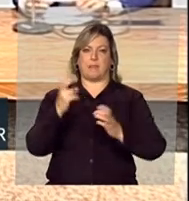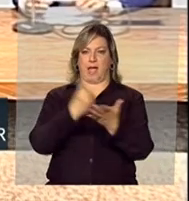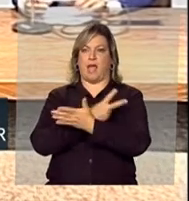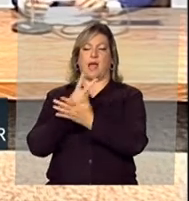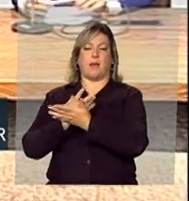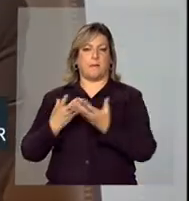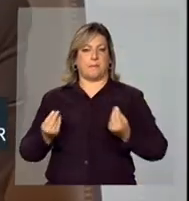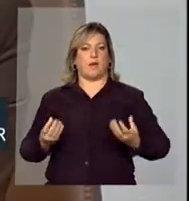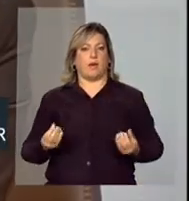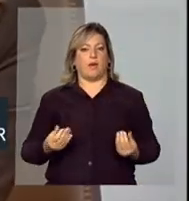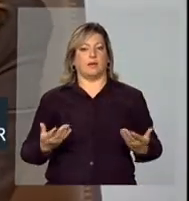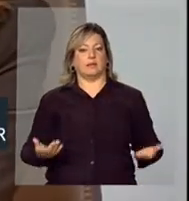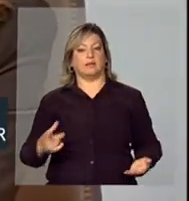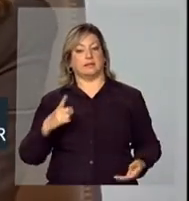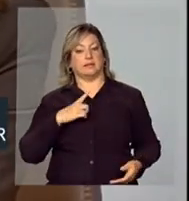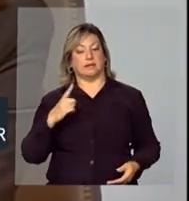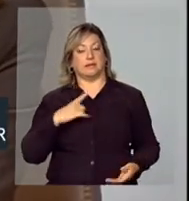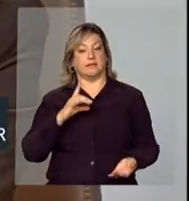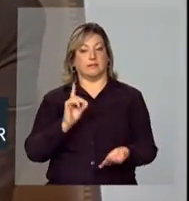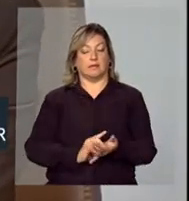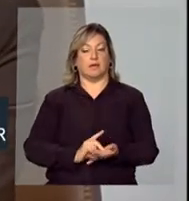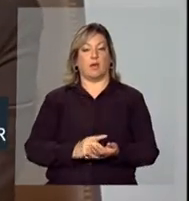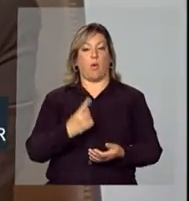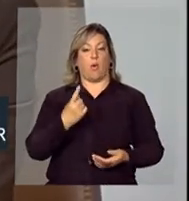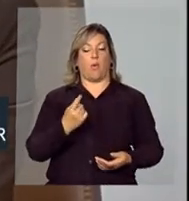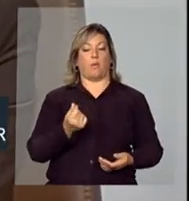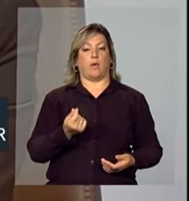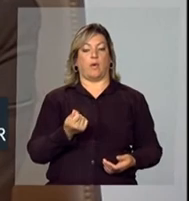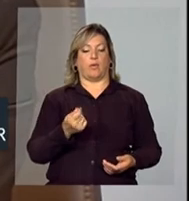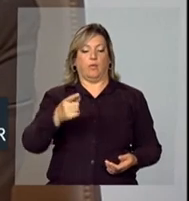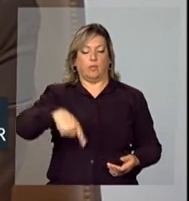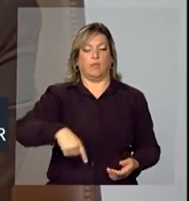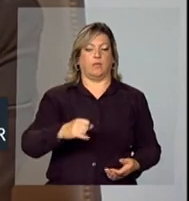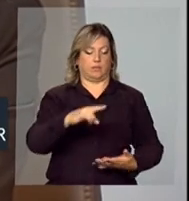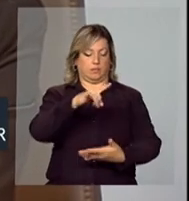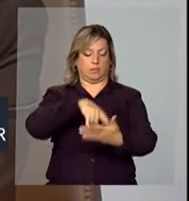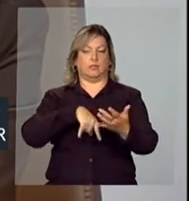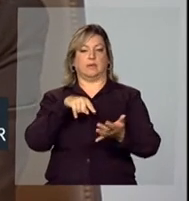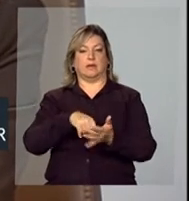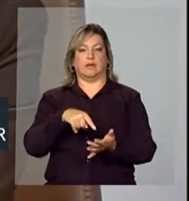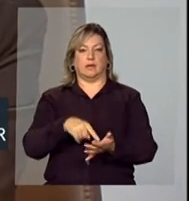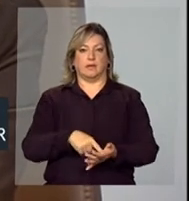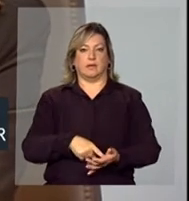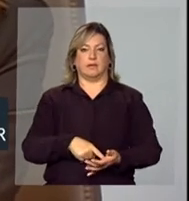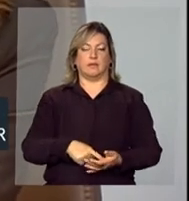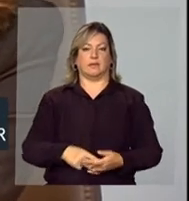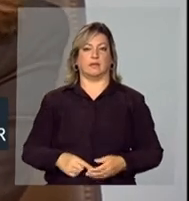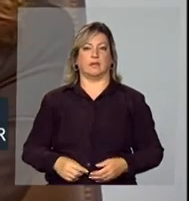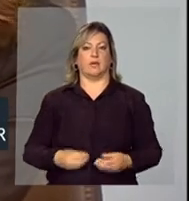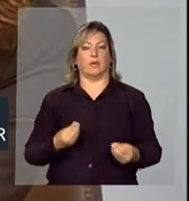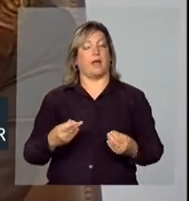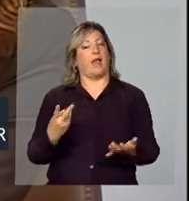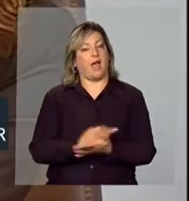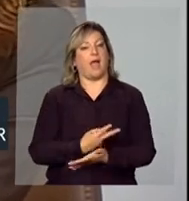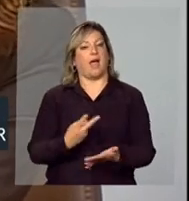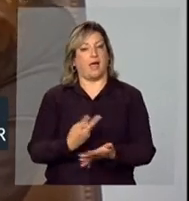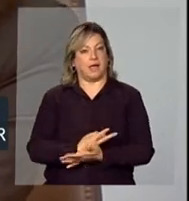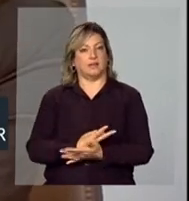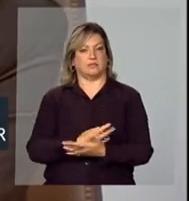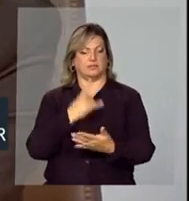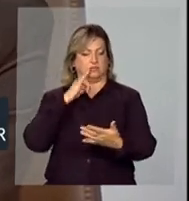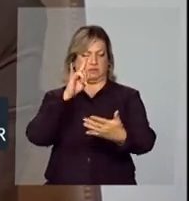tem sempre essas dois lados de fato uma cobrança faturada de forma é errada